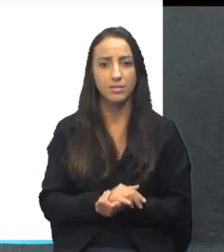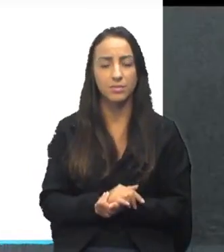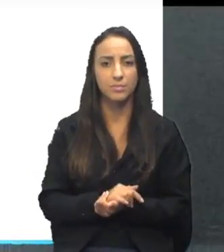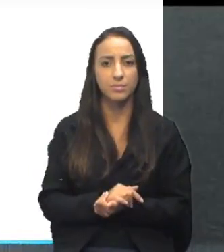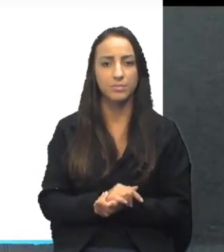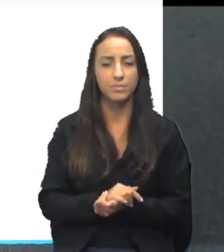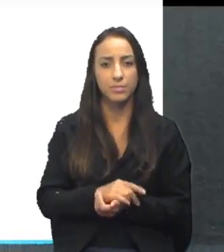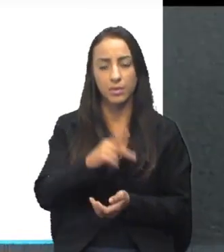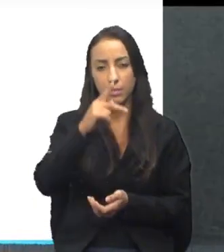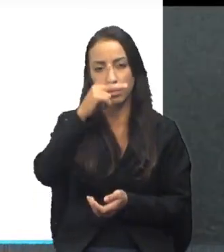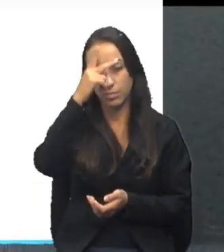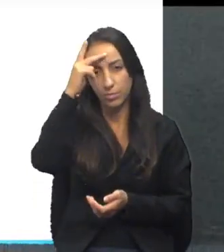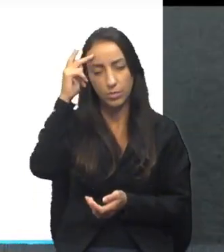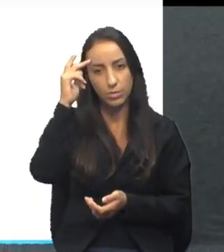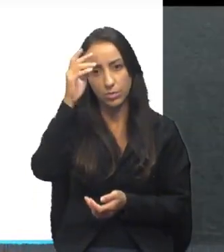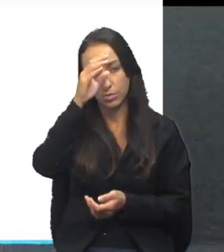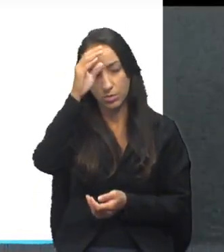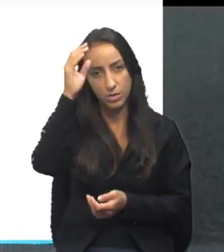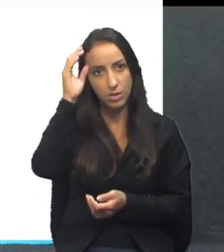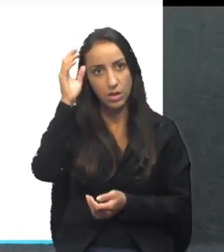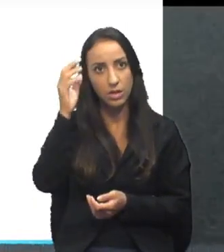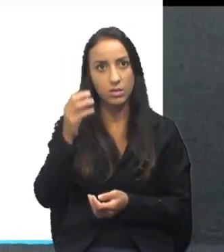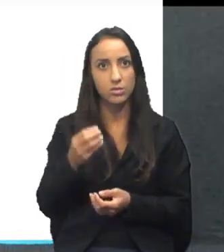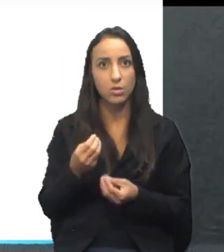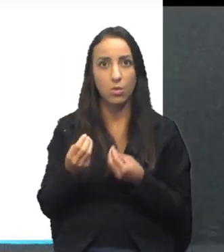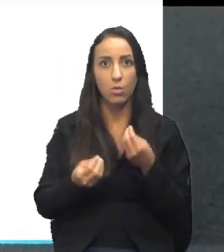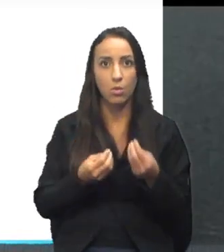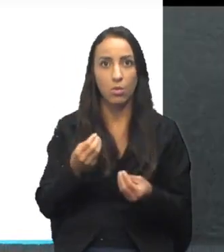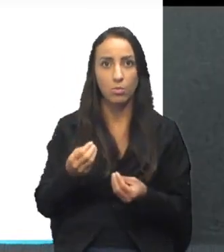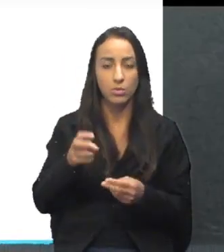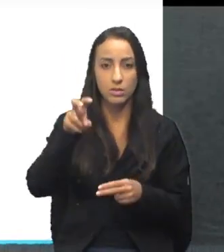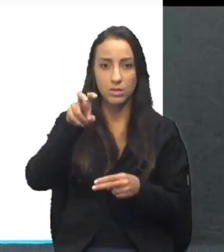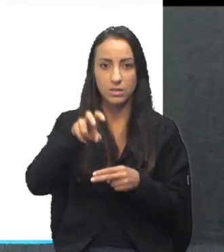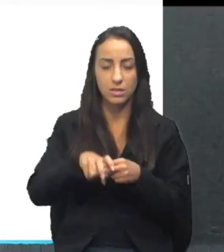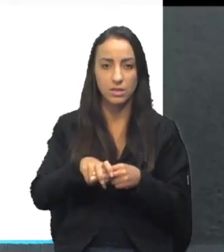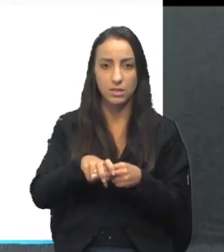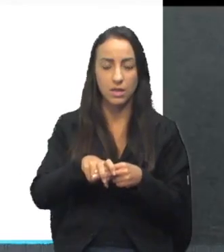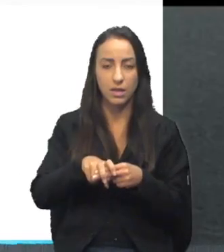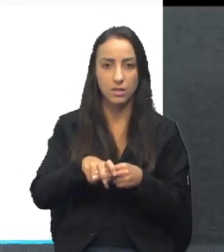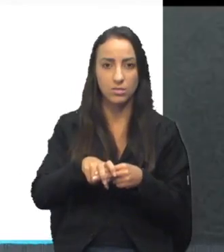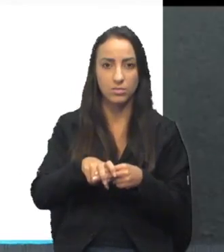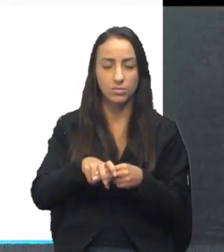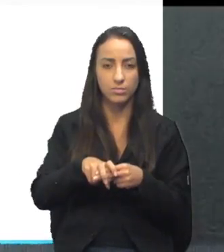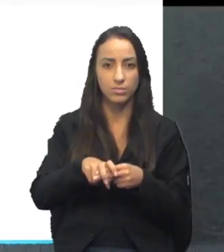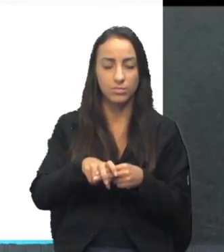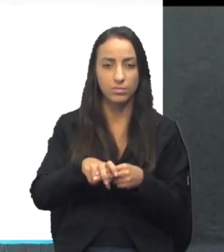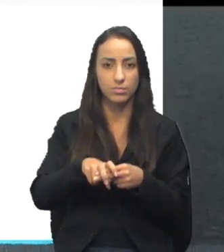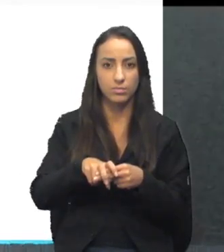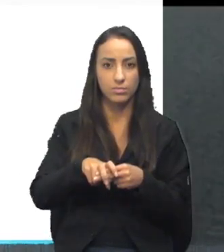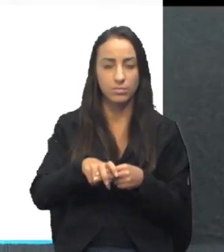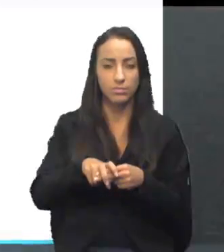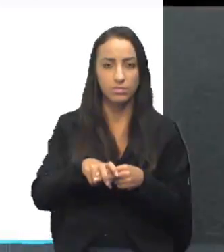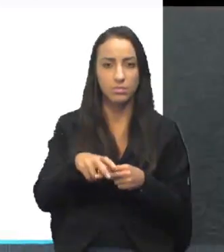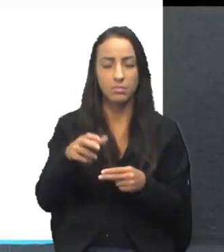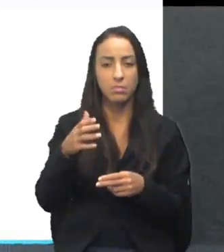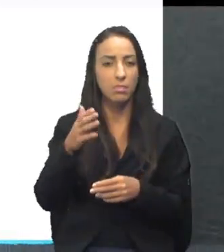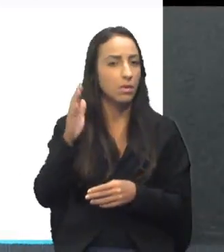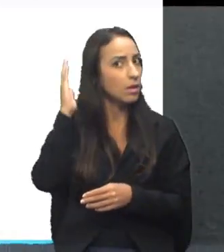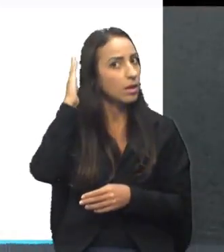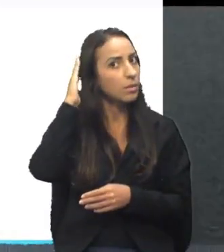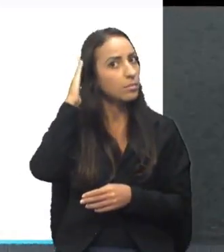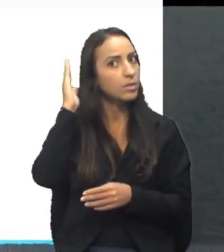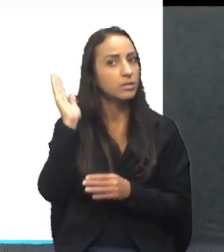enfermagem. É a posição em que o paciente fica sentado com a cabeceira elevada a